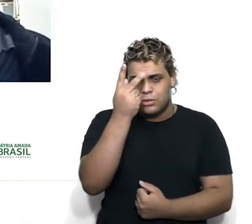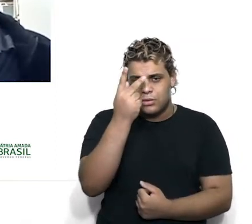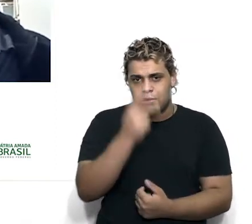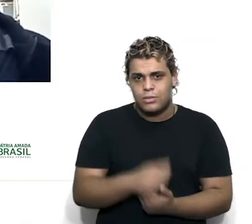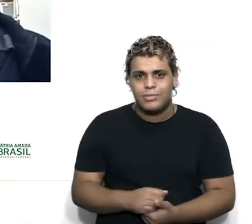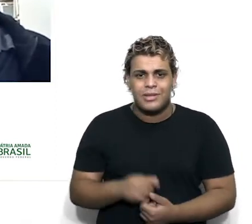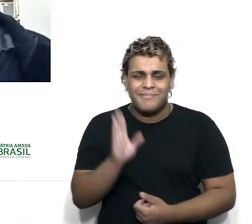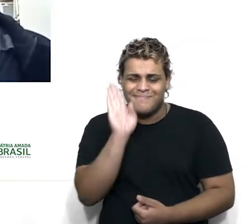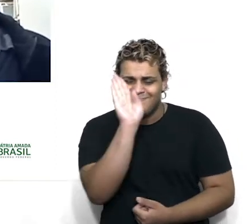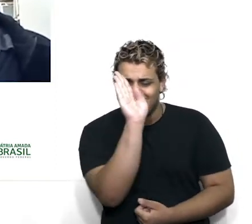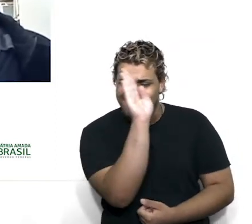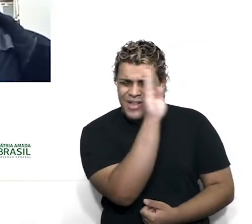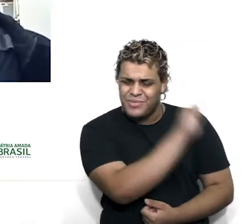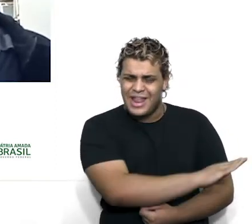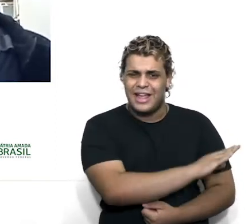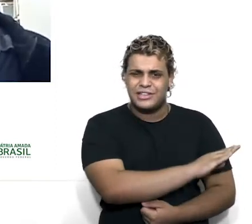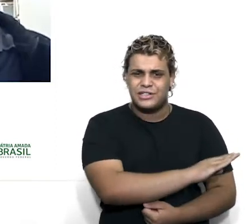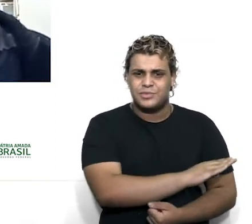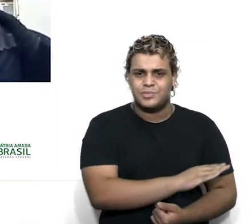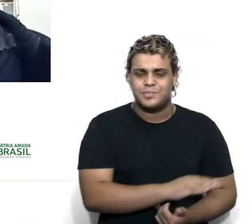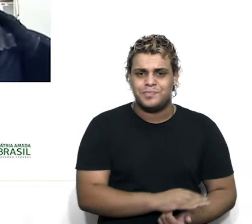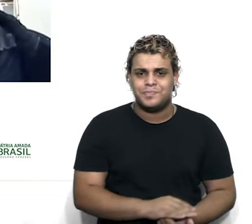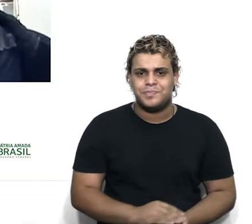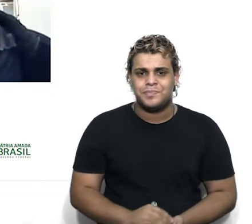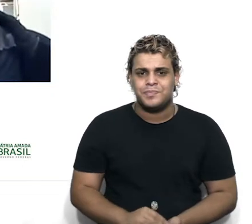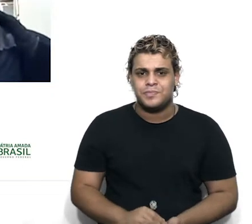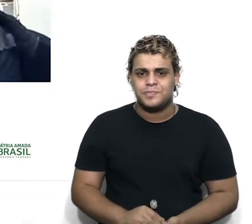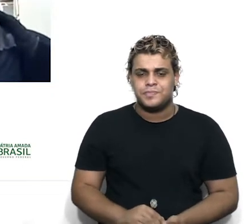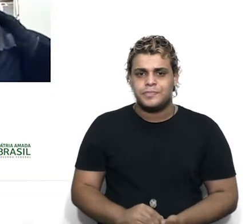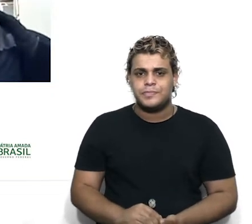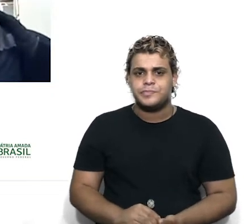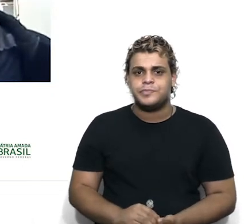de uma maldade perversa. Por exemplo, o professor